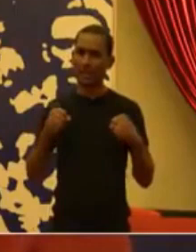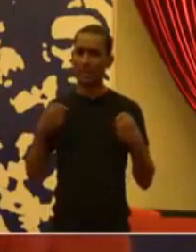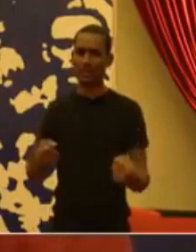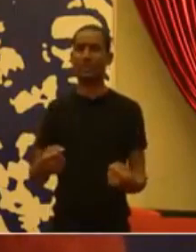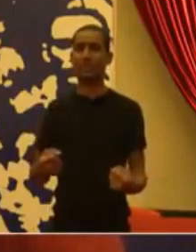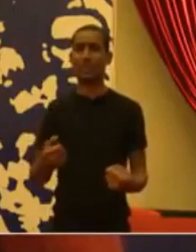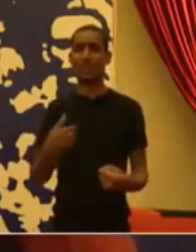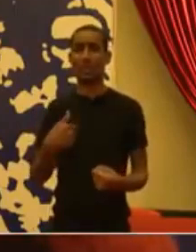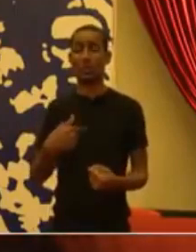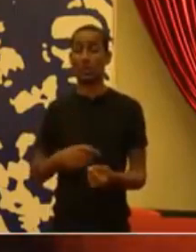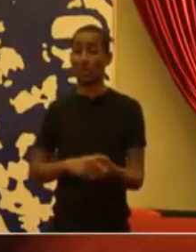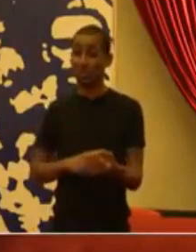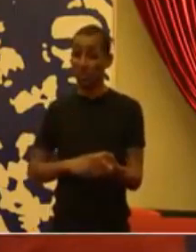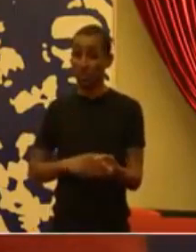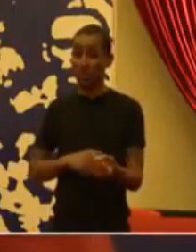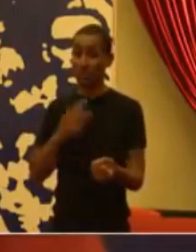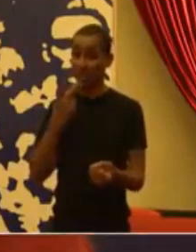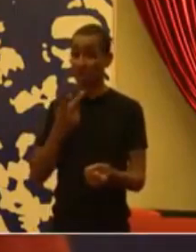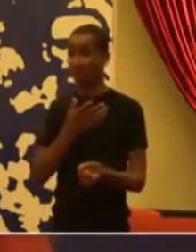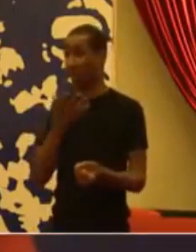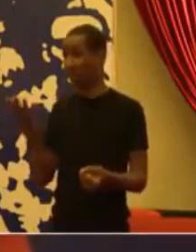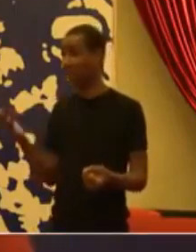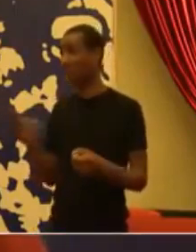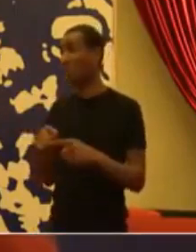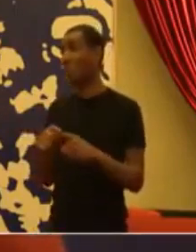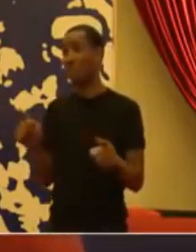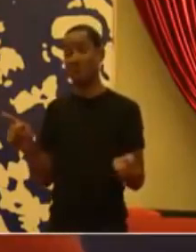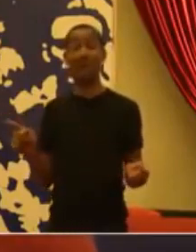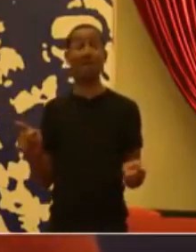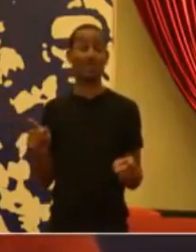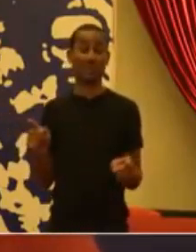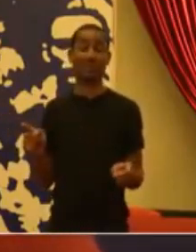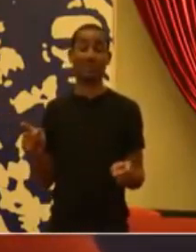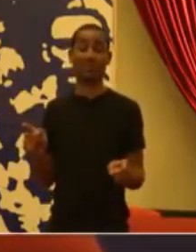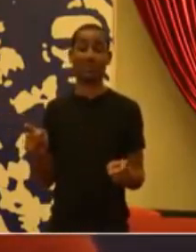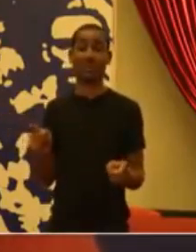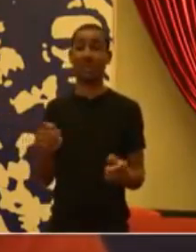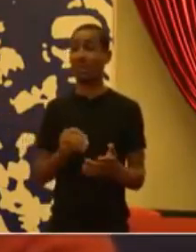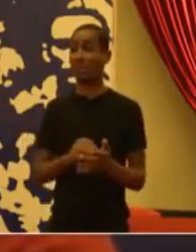estou um pouco nervosa de estar aqui falando com vocês, mas